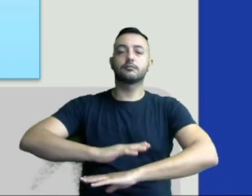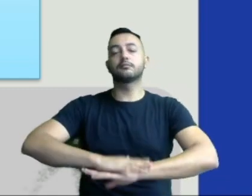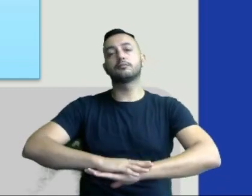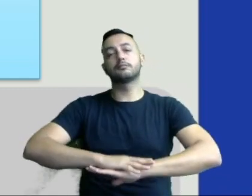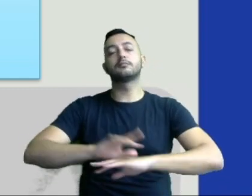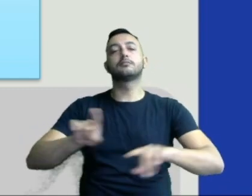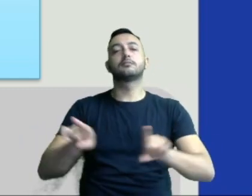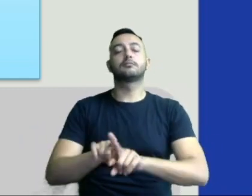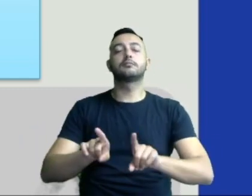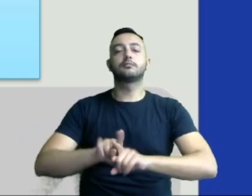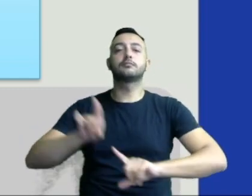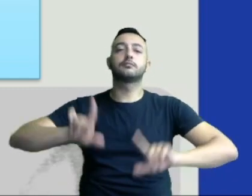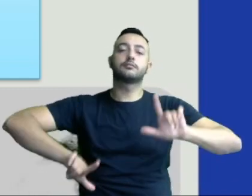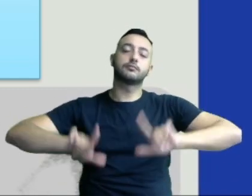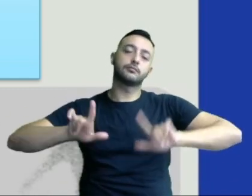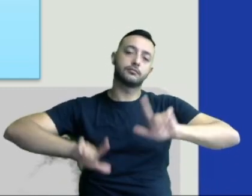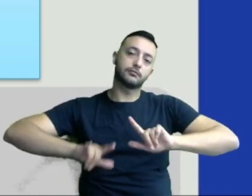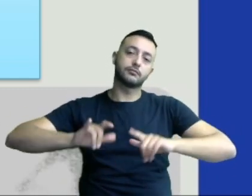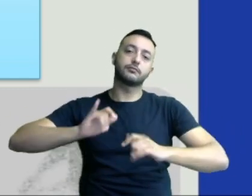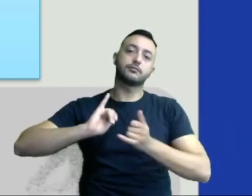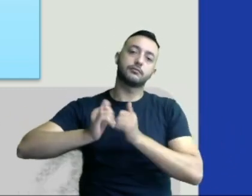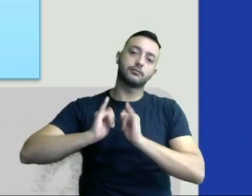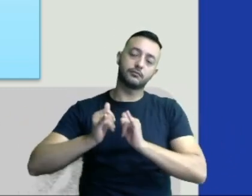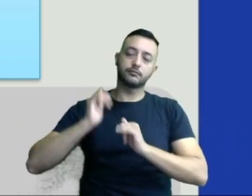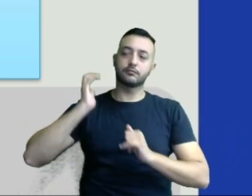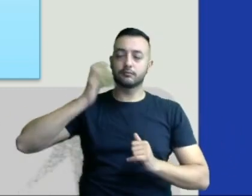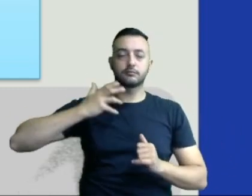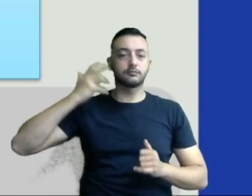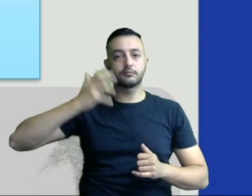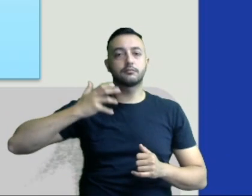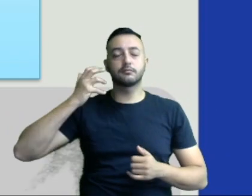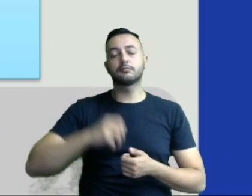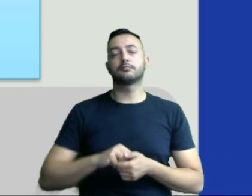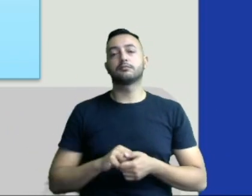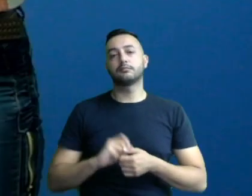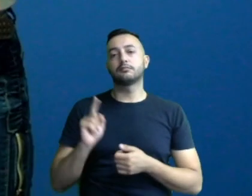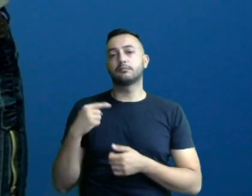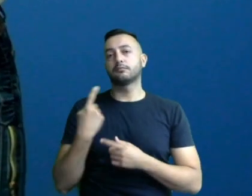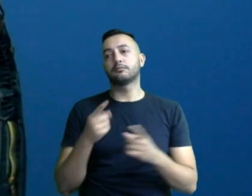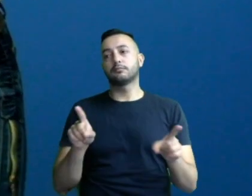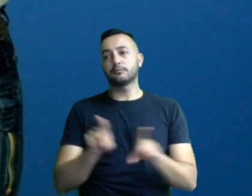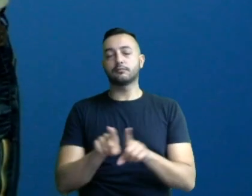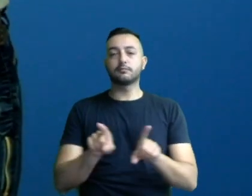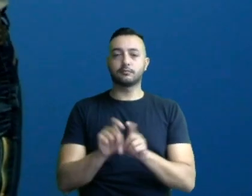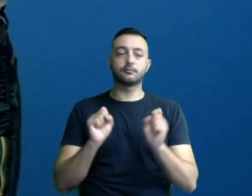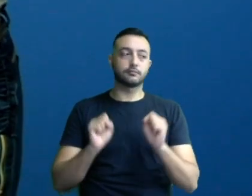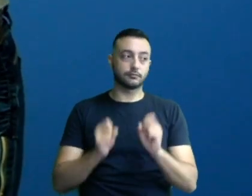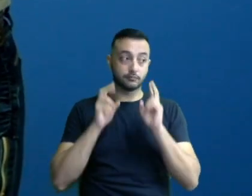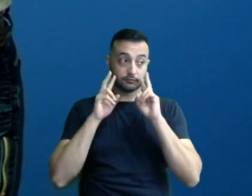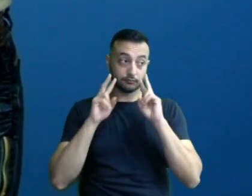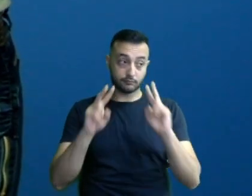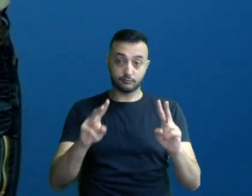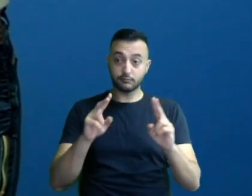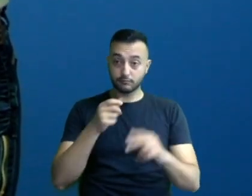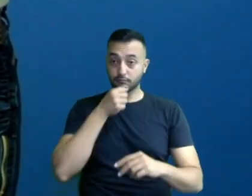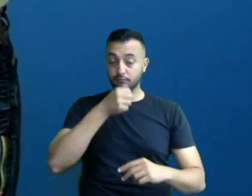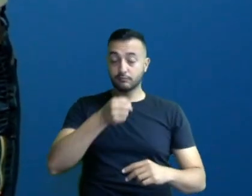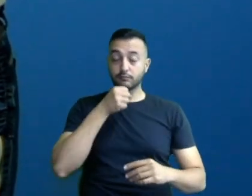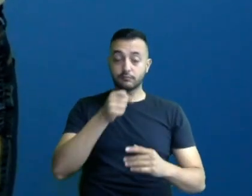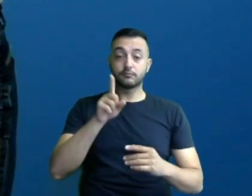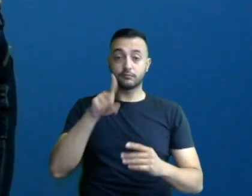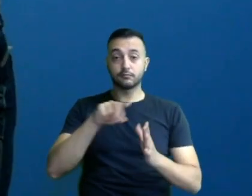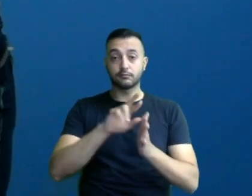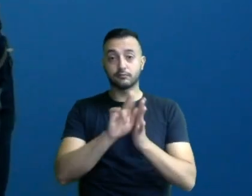programas de TVs, na internet e nos rádios. A gente também pode observar que a reportagem é um